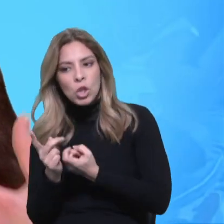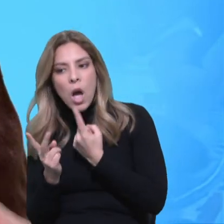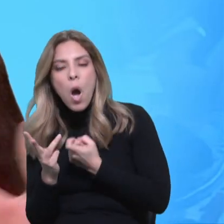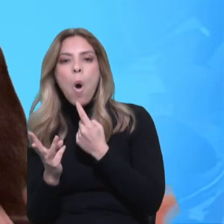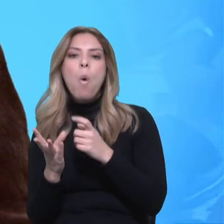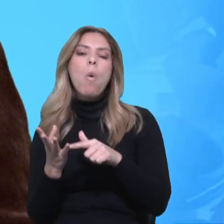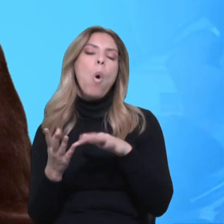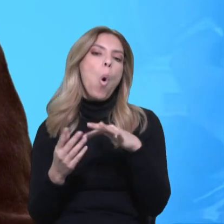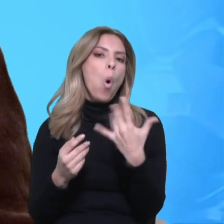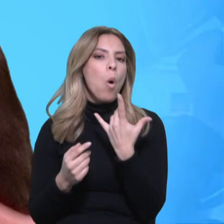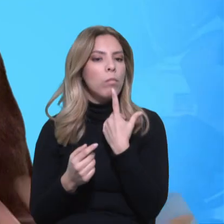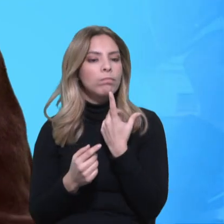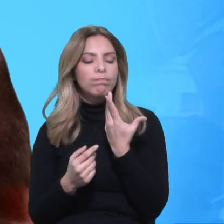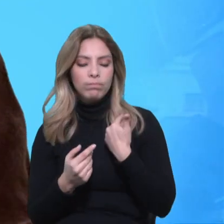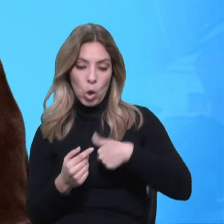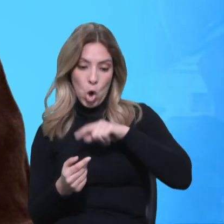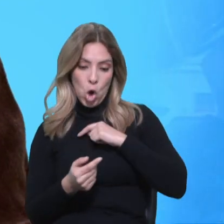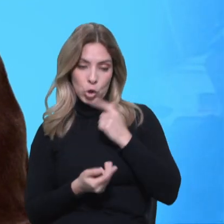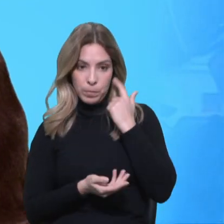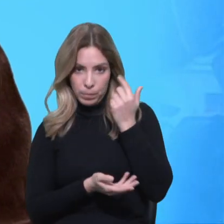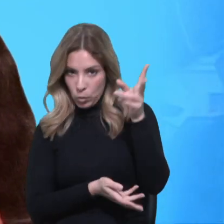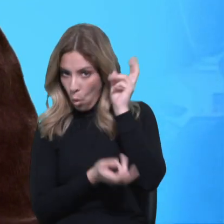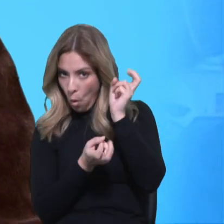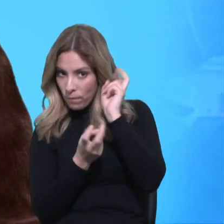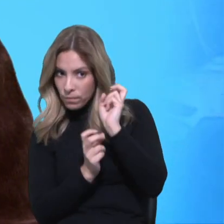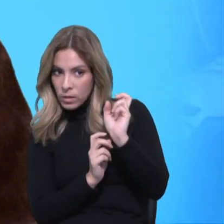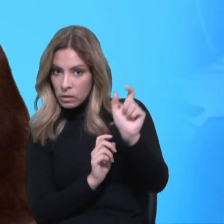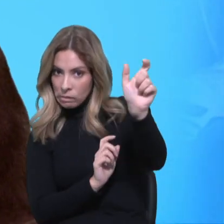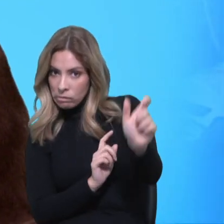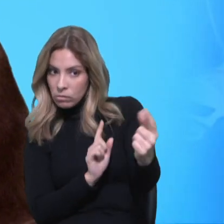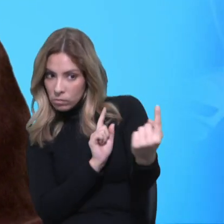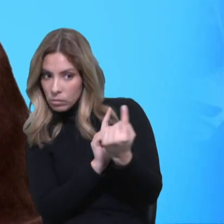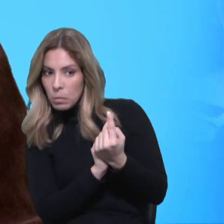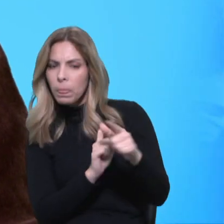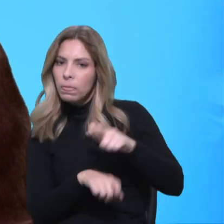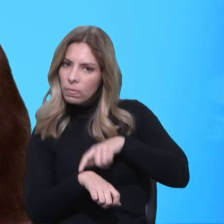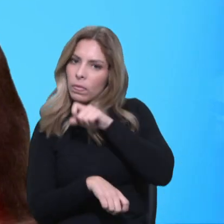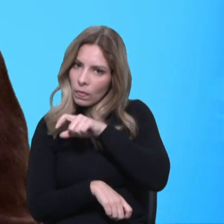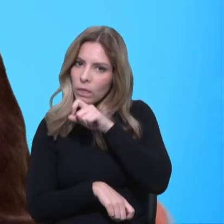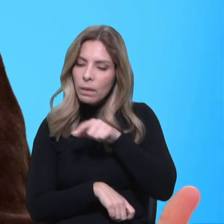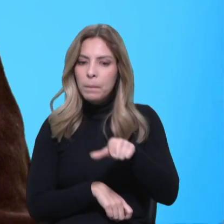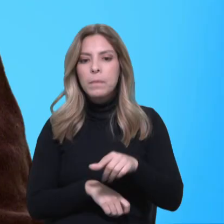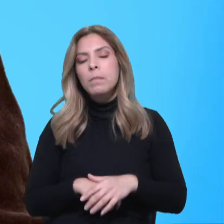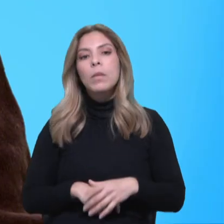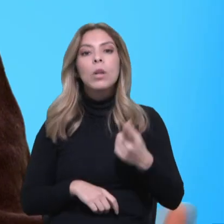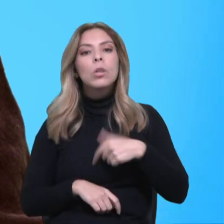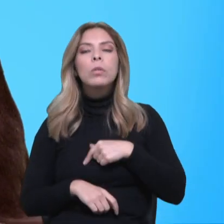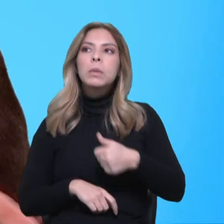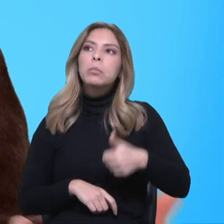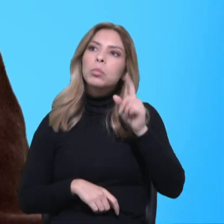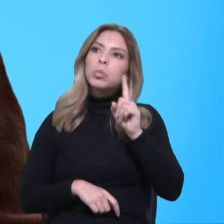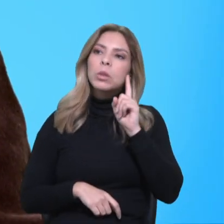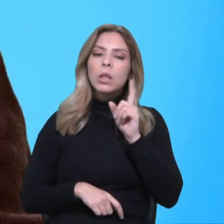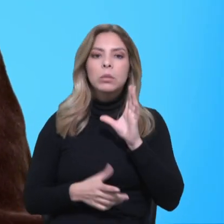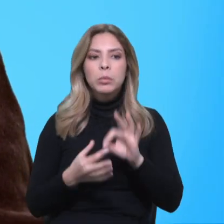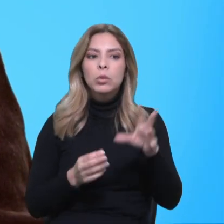que nós o ouçamos, vamos ter tempo para isso. E realmente, como dizia, é importante nós escutarmos o outro,